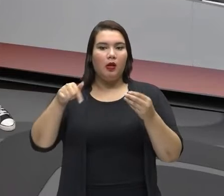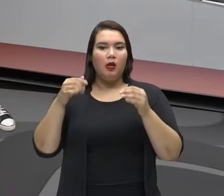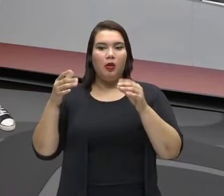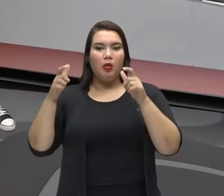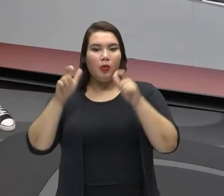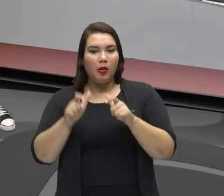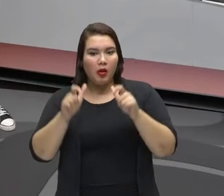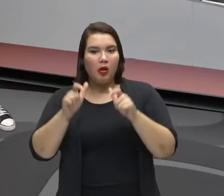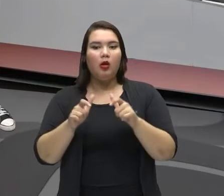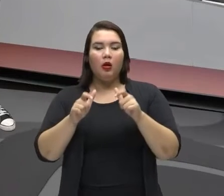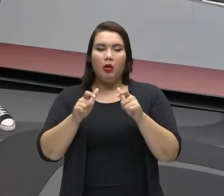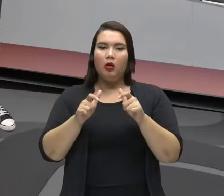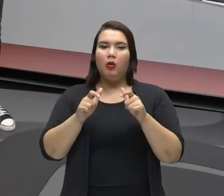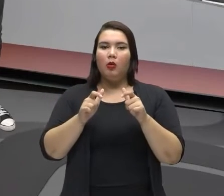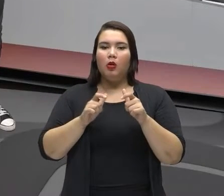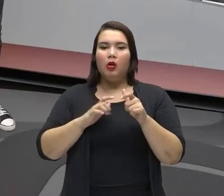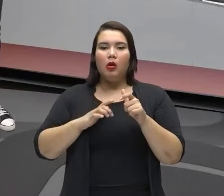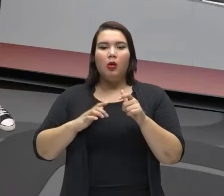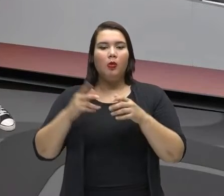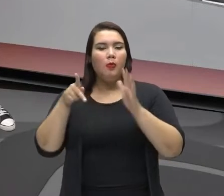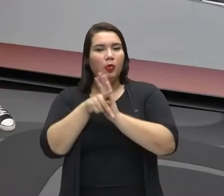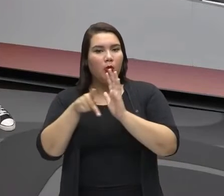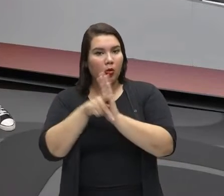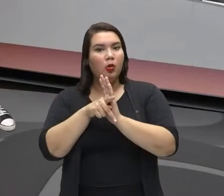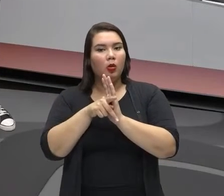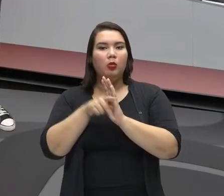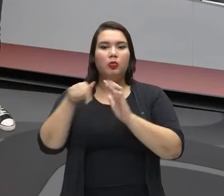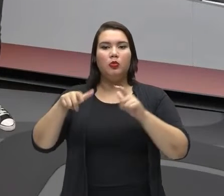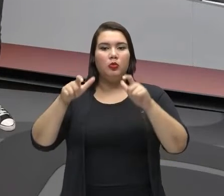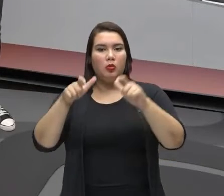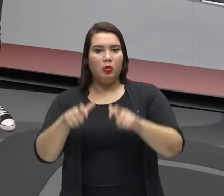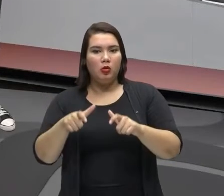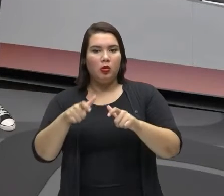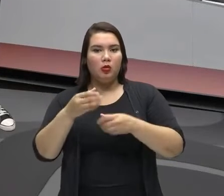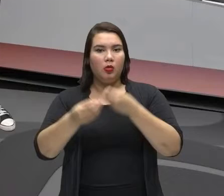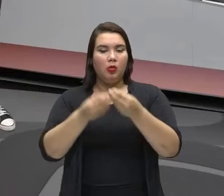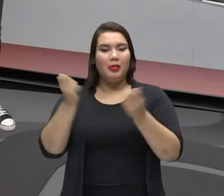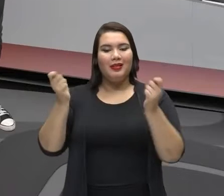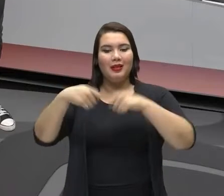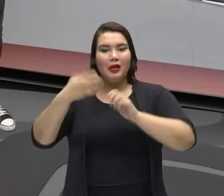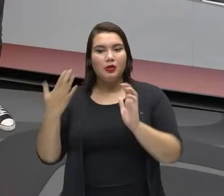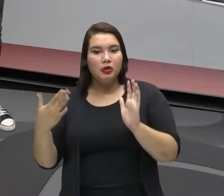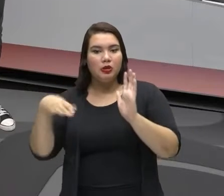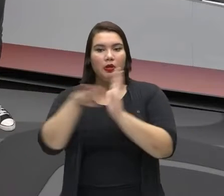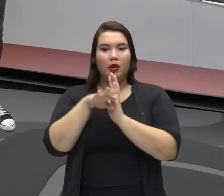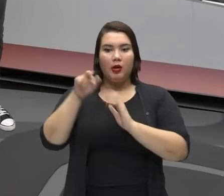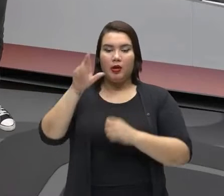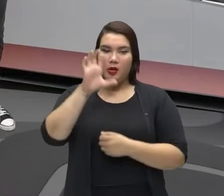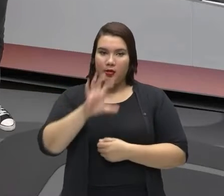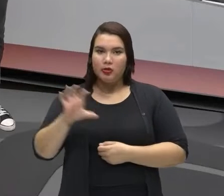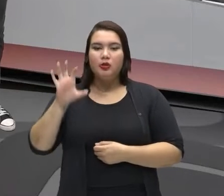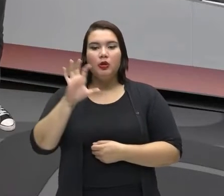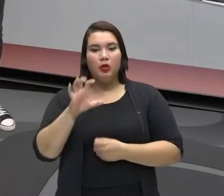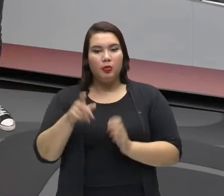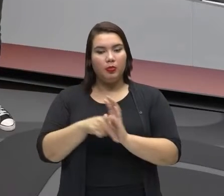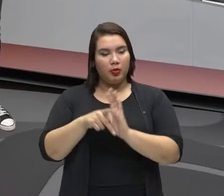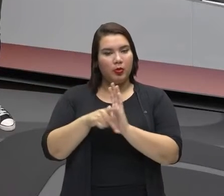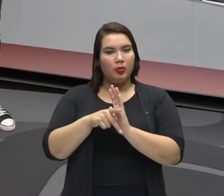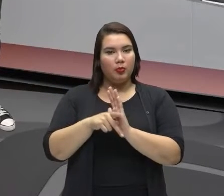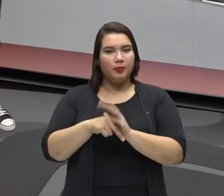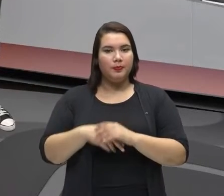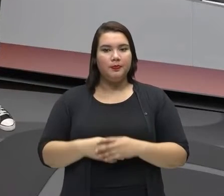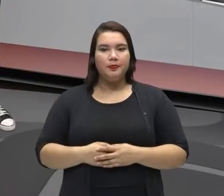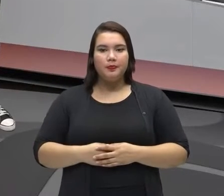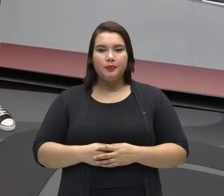travessia do deserto do Saara, para que as pessoas pudessem chegar à região do Império de Gana,